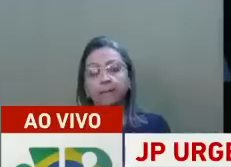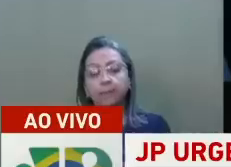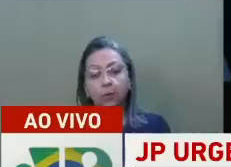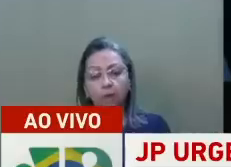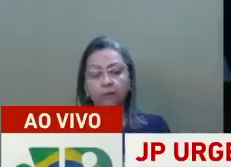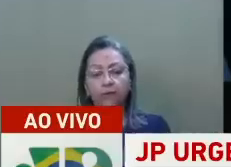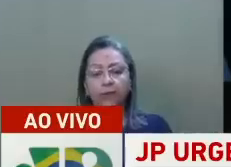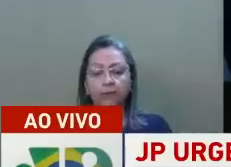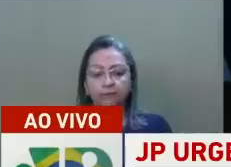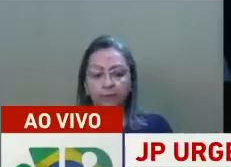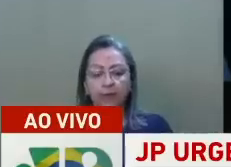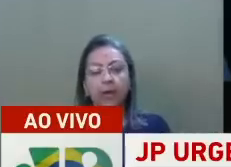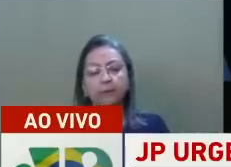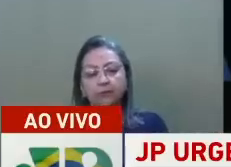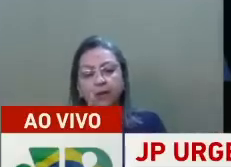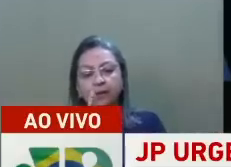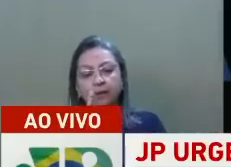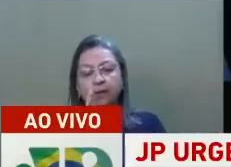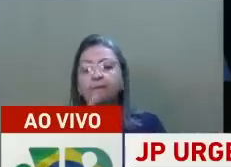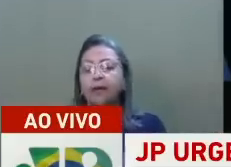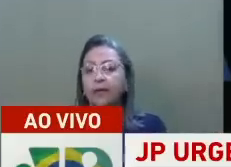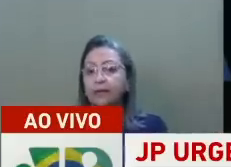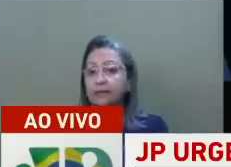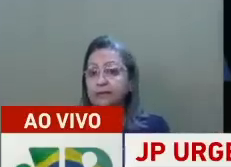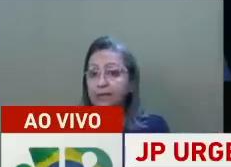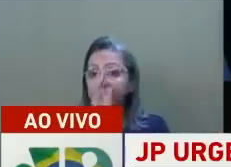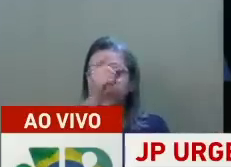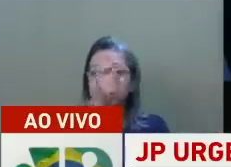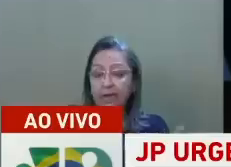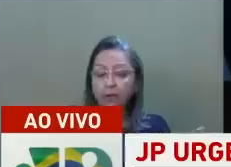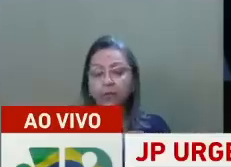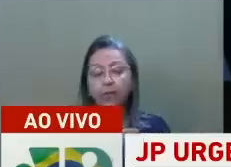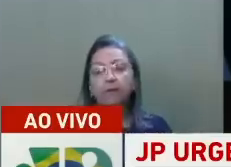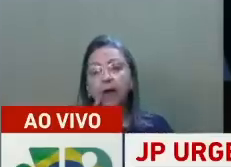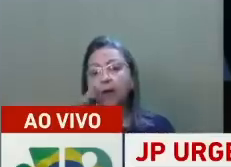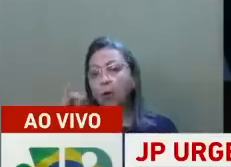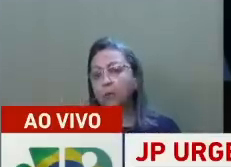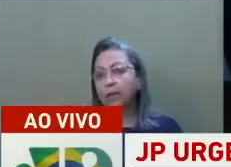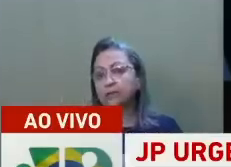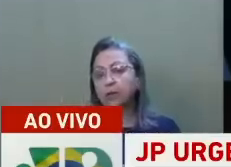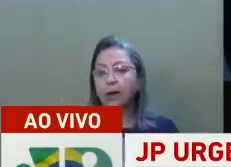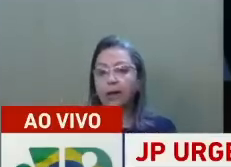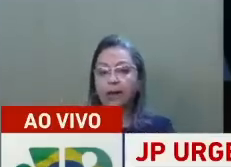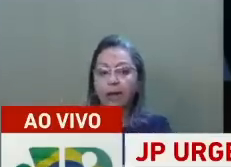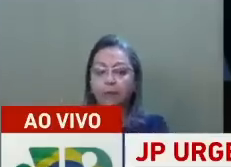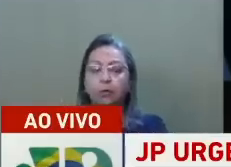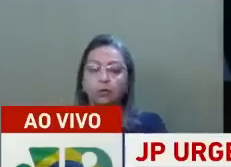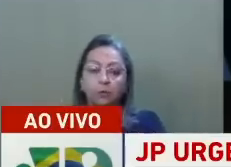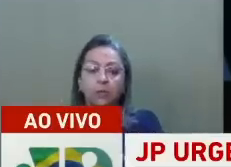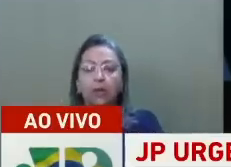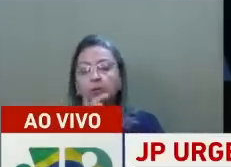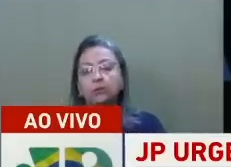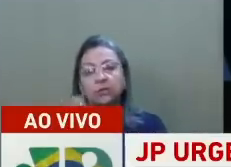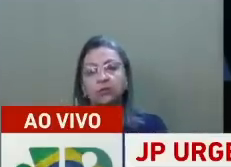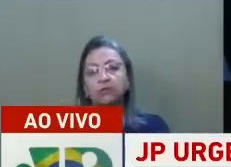aprovada e passou e vai para a Câmara agora. Enquanto isso, a gente vai, inclusive, esse placar,